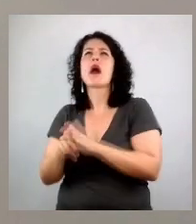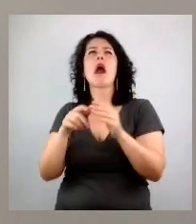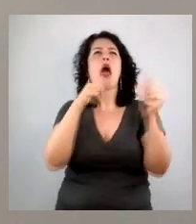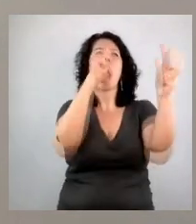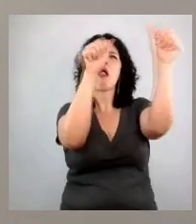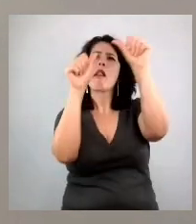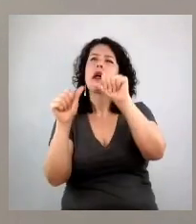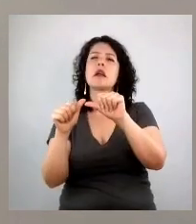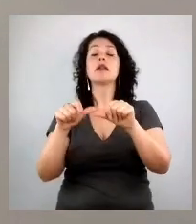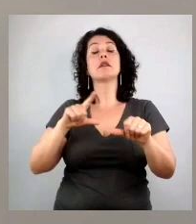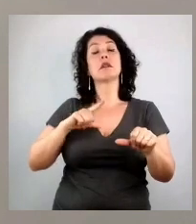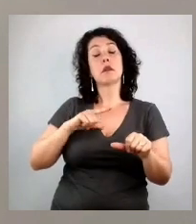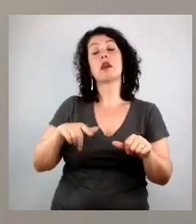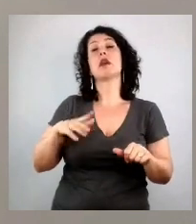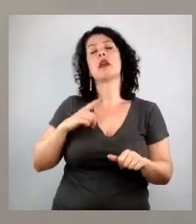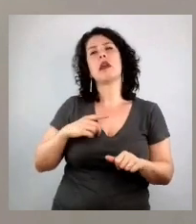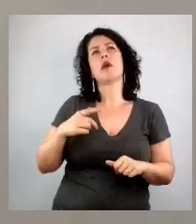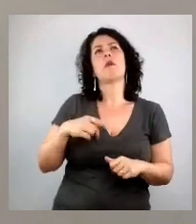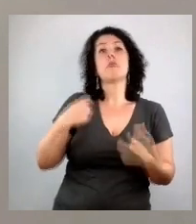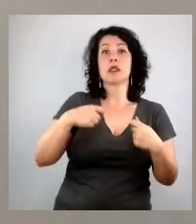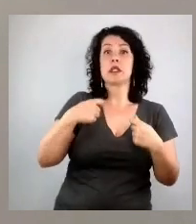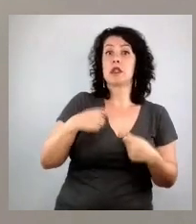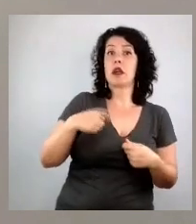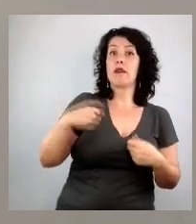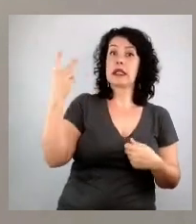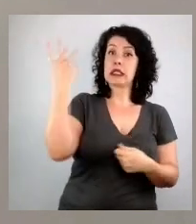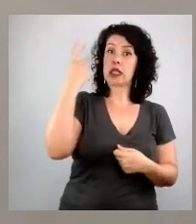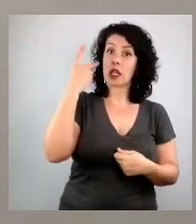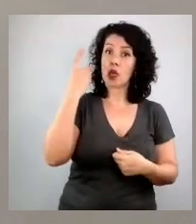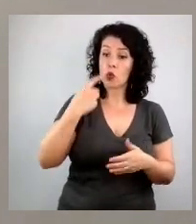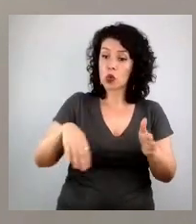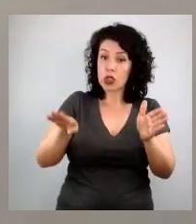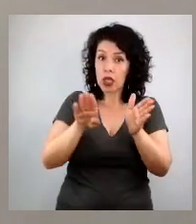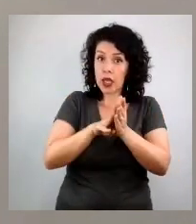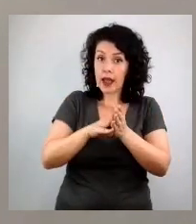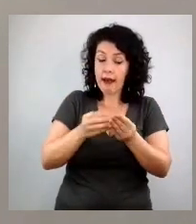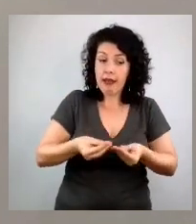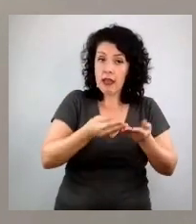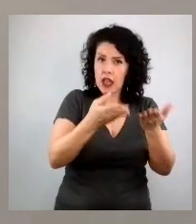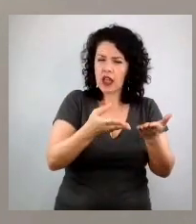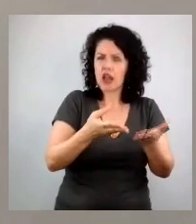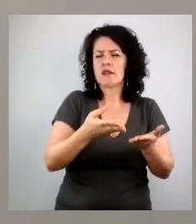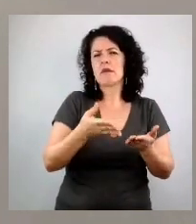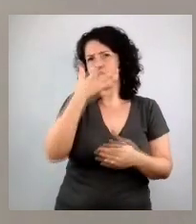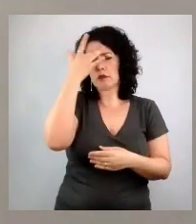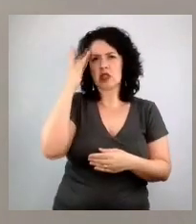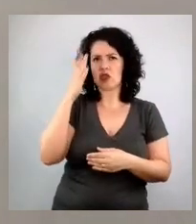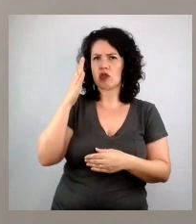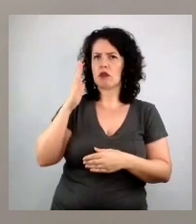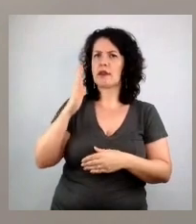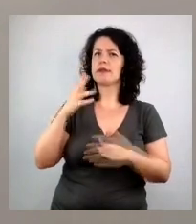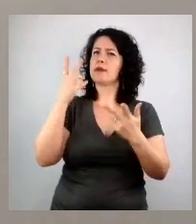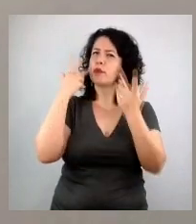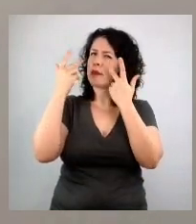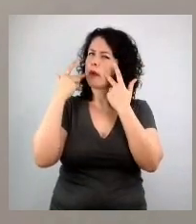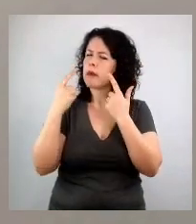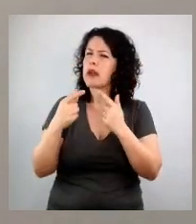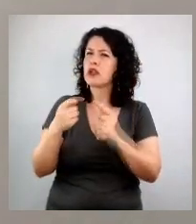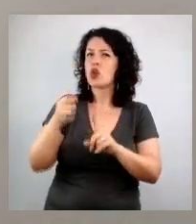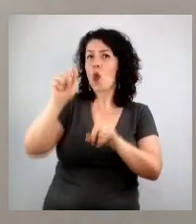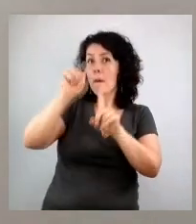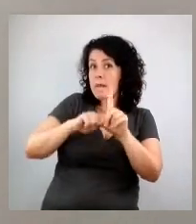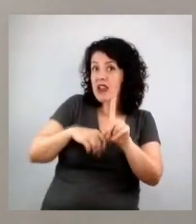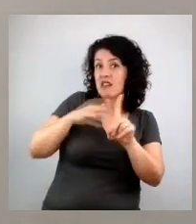dada na segunda seguinte eu cheguei. Normalmente as pessoas levam 1 mês, 2 meses para fazer, eu fiz aquilo em 1 semana, porque eu só tinha aquilo para fazer